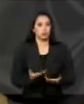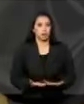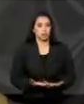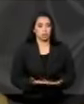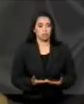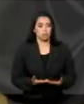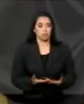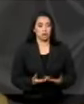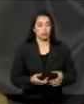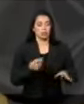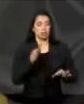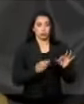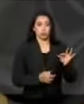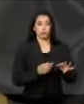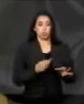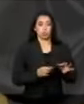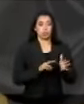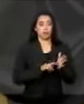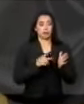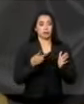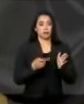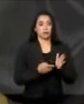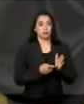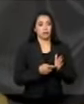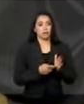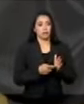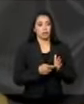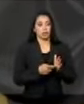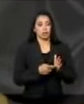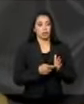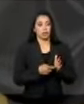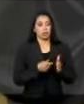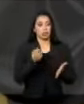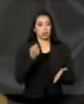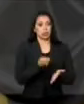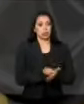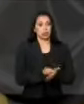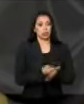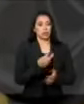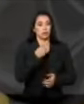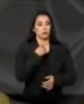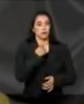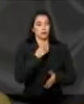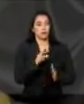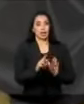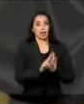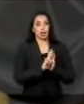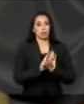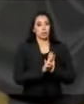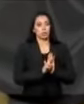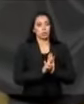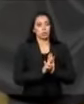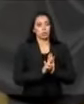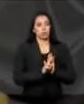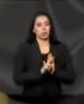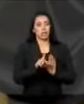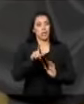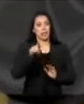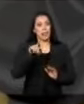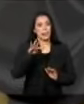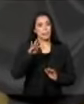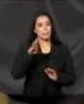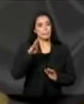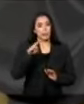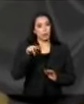Trânsito em julgado significa sentença que não comporta mais recurso. Significa, na linguagem de Liebman, aquela